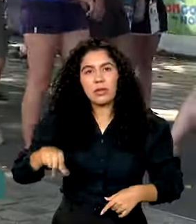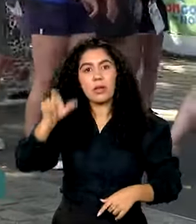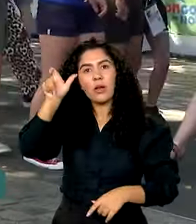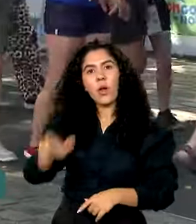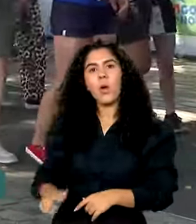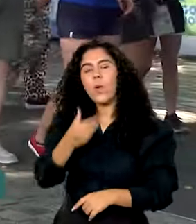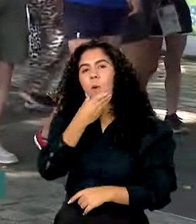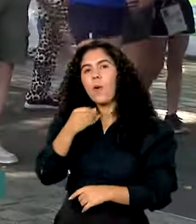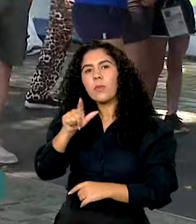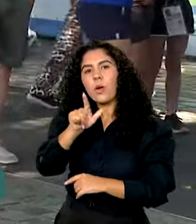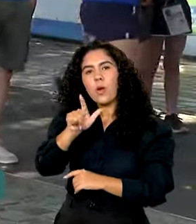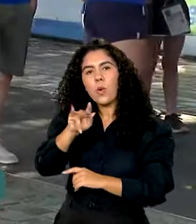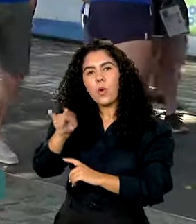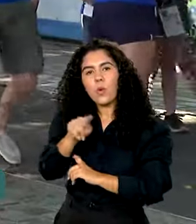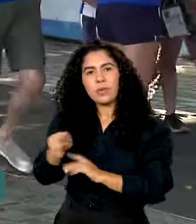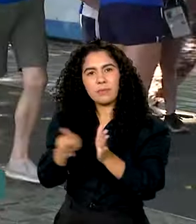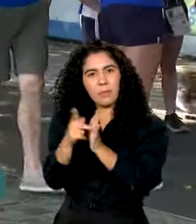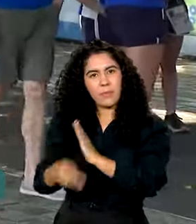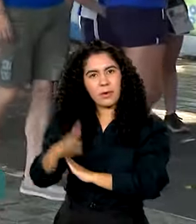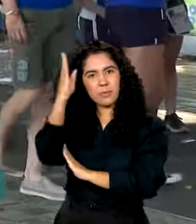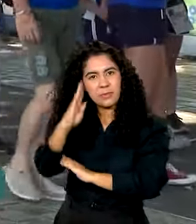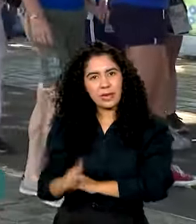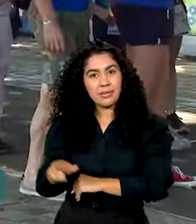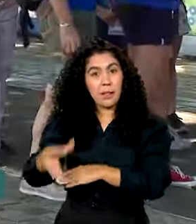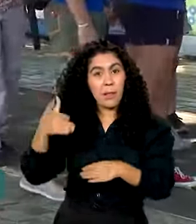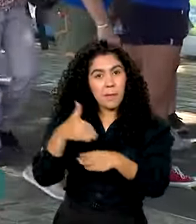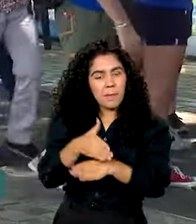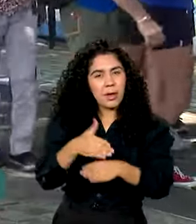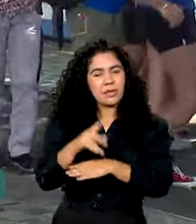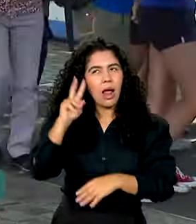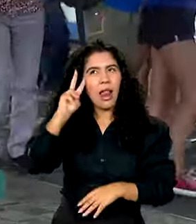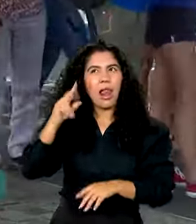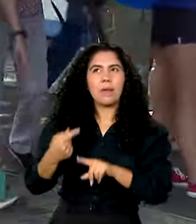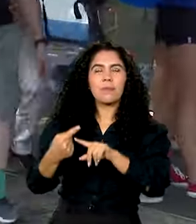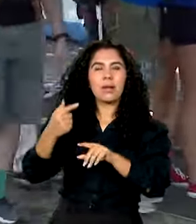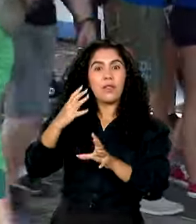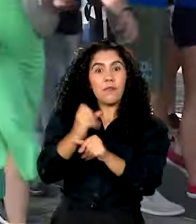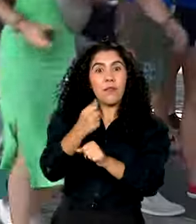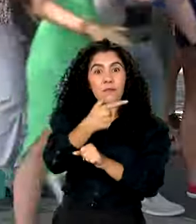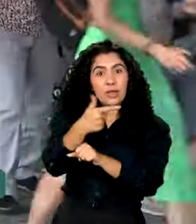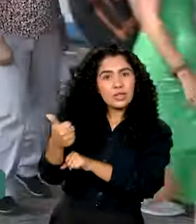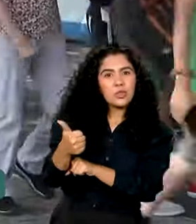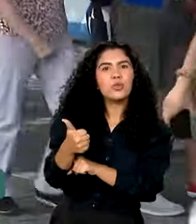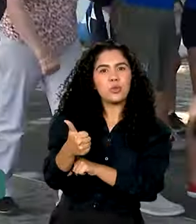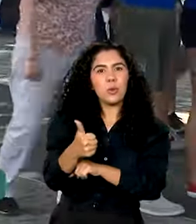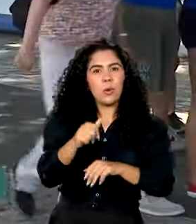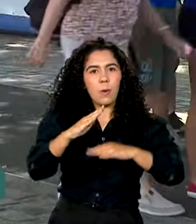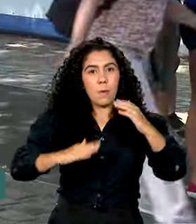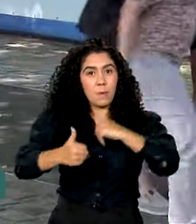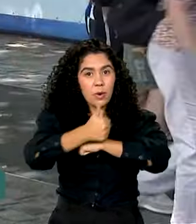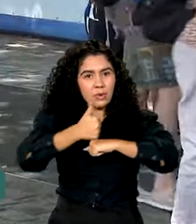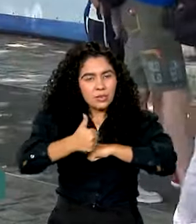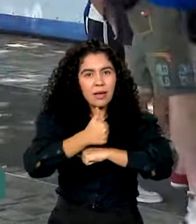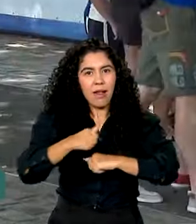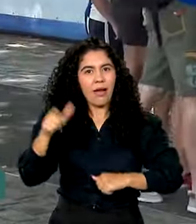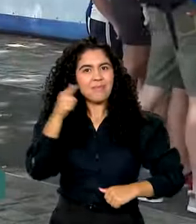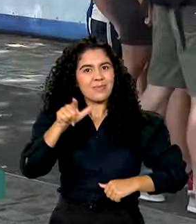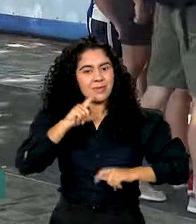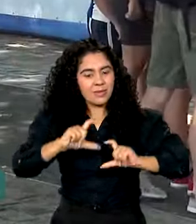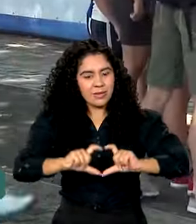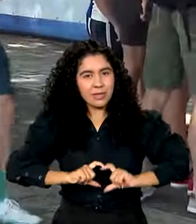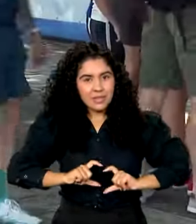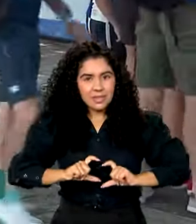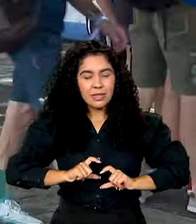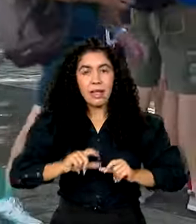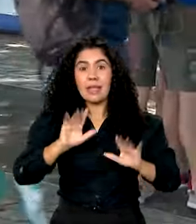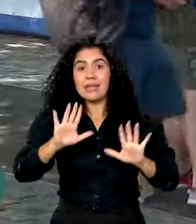Maurício da Silva. A gente lembra que dos 21 medalhistas brasileiros em 7 modalidades, 100% são